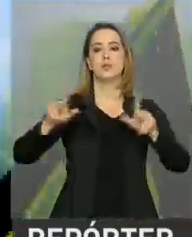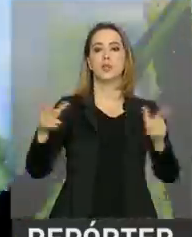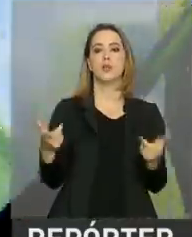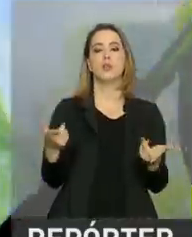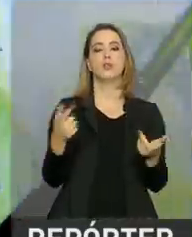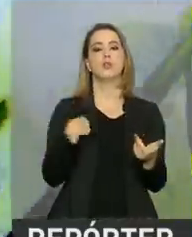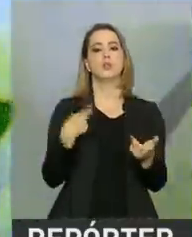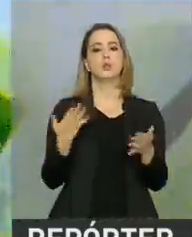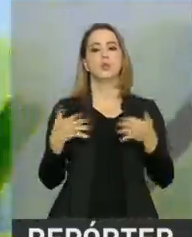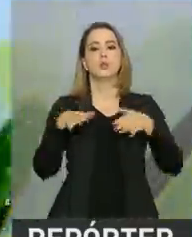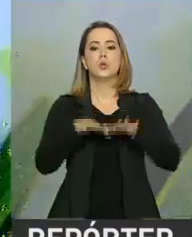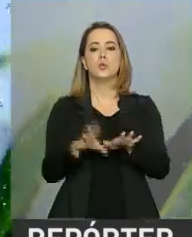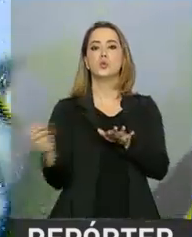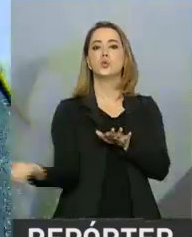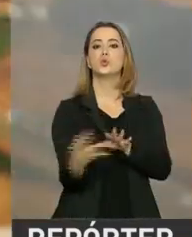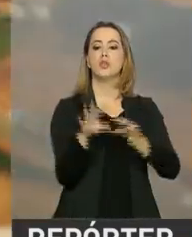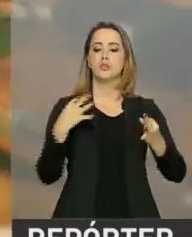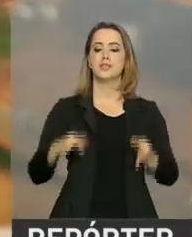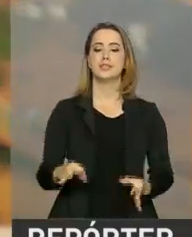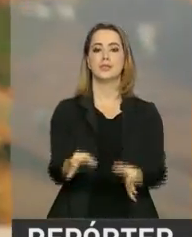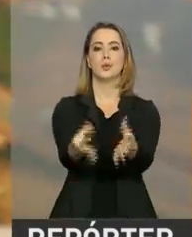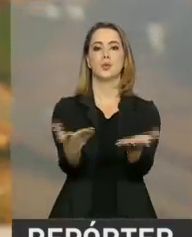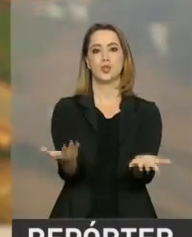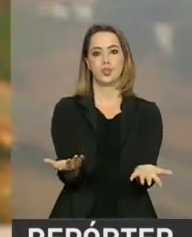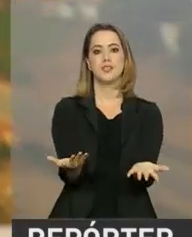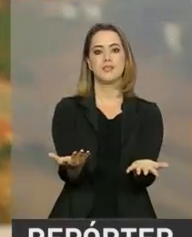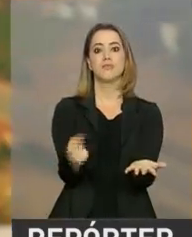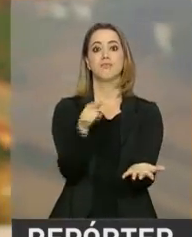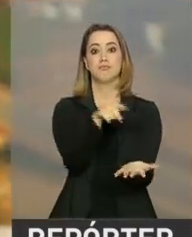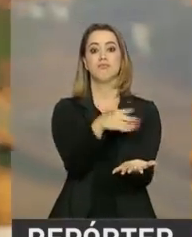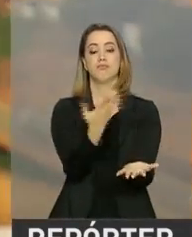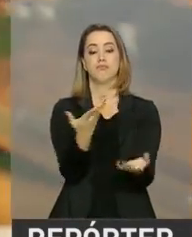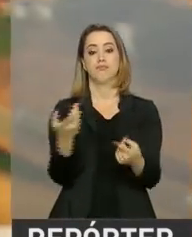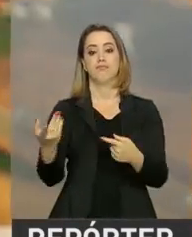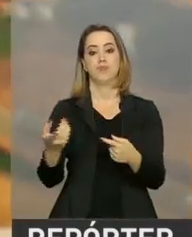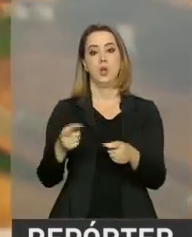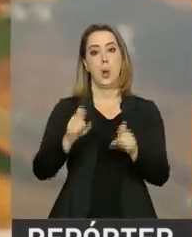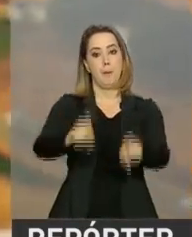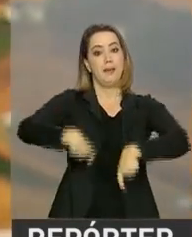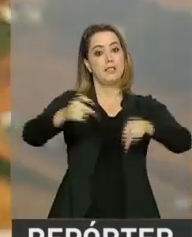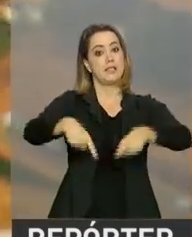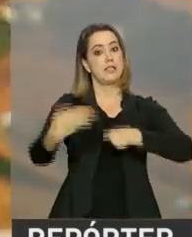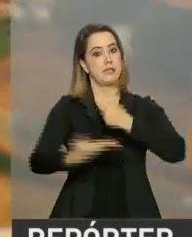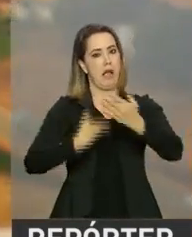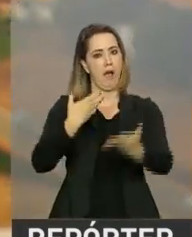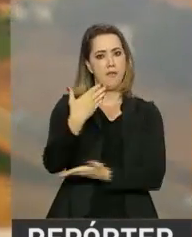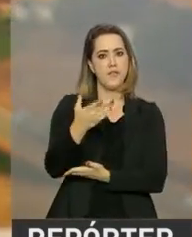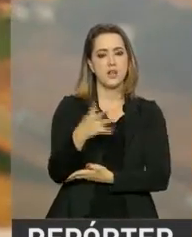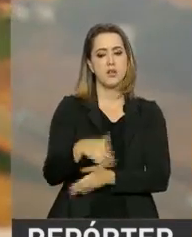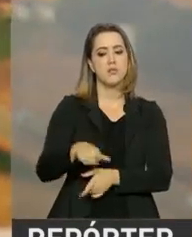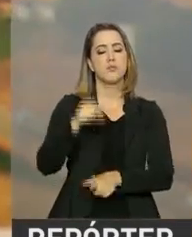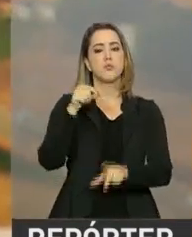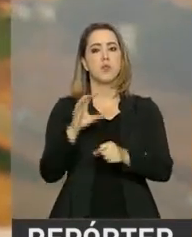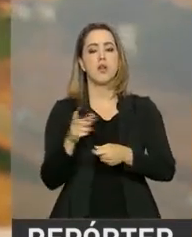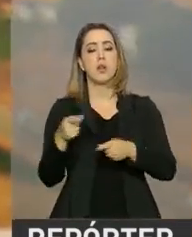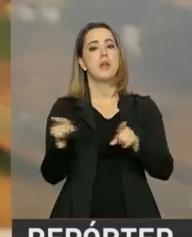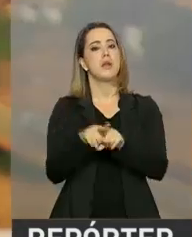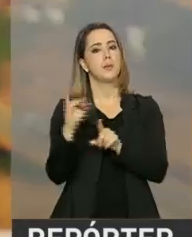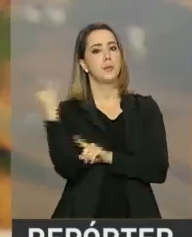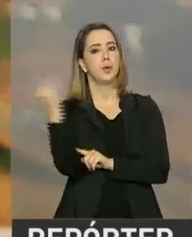como incorporação de tecnologias uma safra importante porque principalmente porque ela